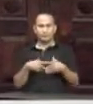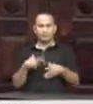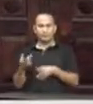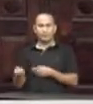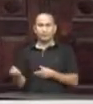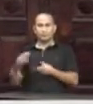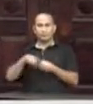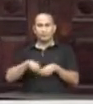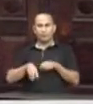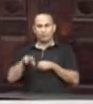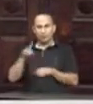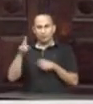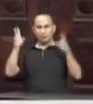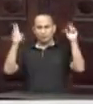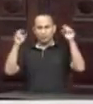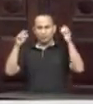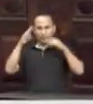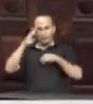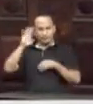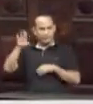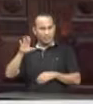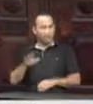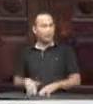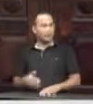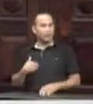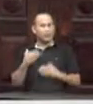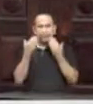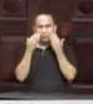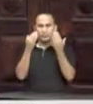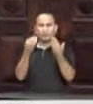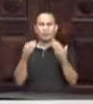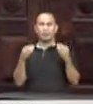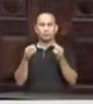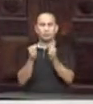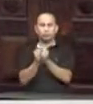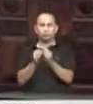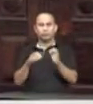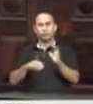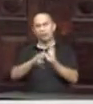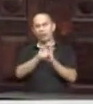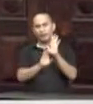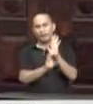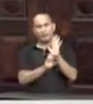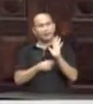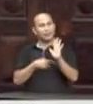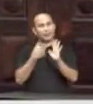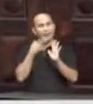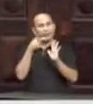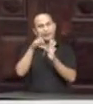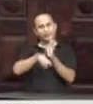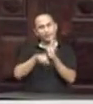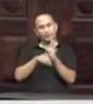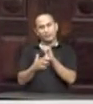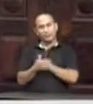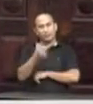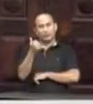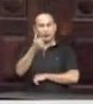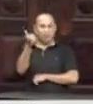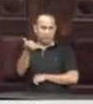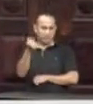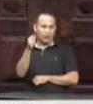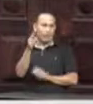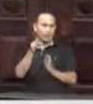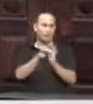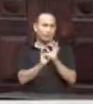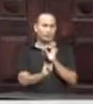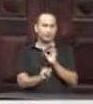tema principal aqui, eu vou apresentar um conjunto de emendas para garantir a melhoria desse projeto. Concordo com o que foi